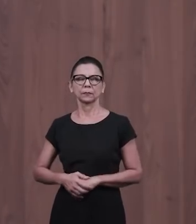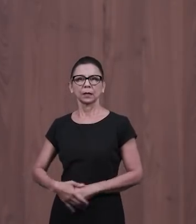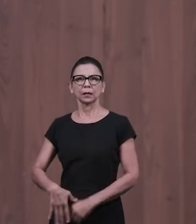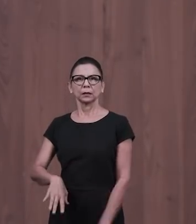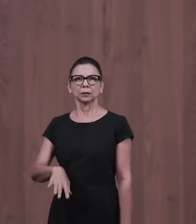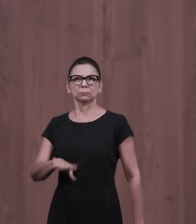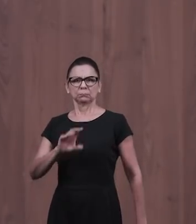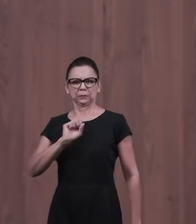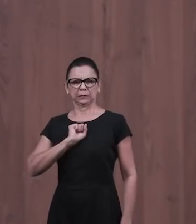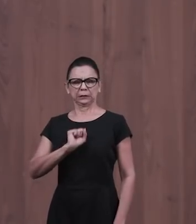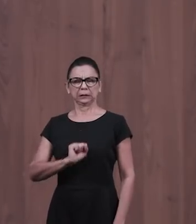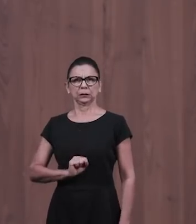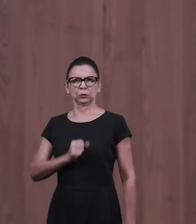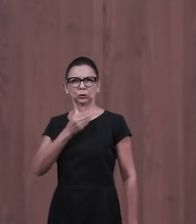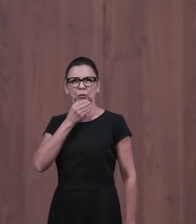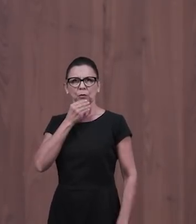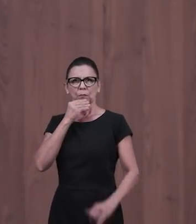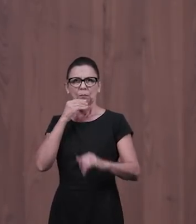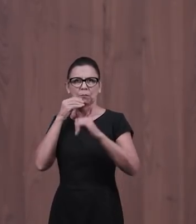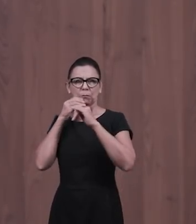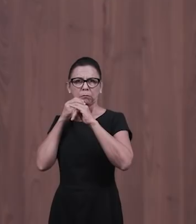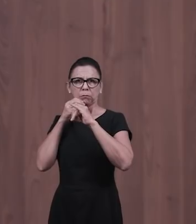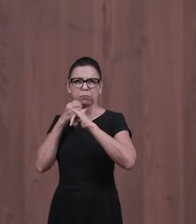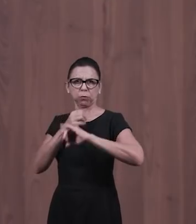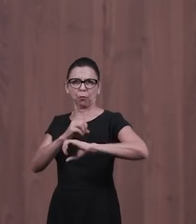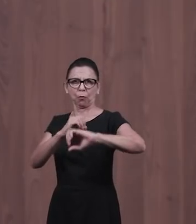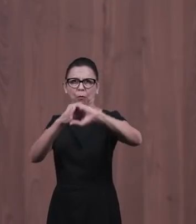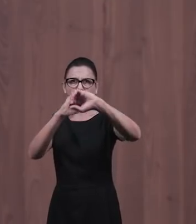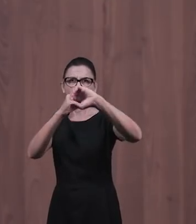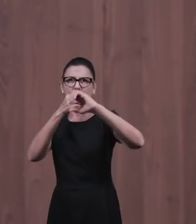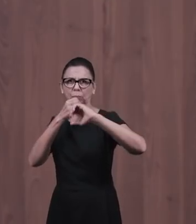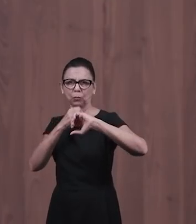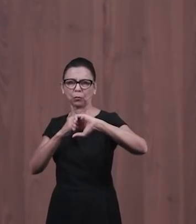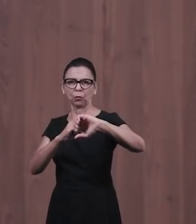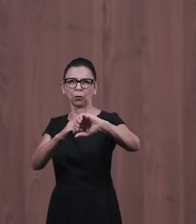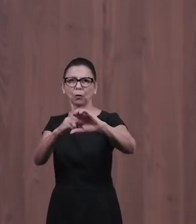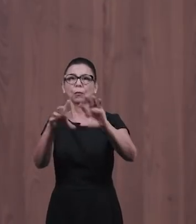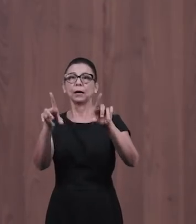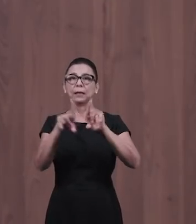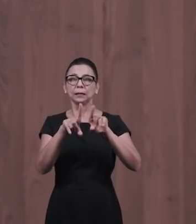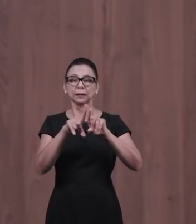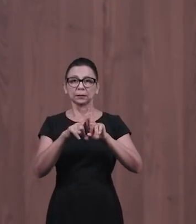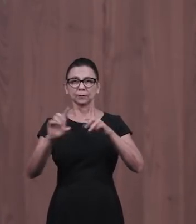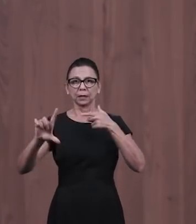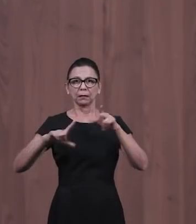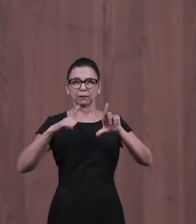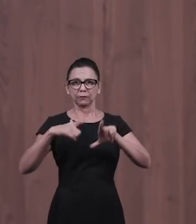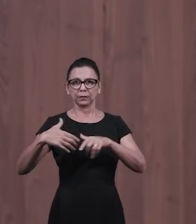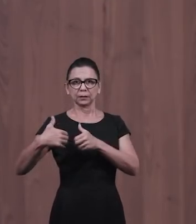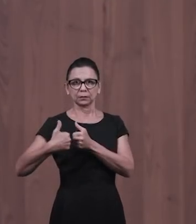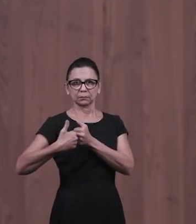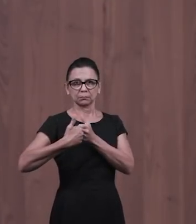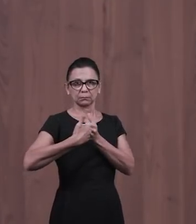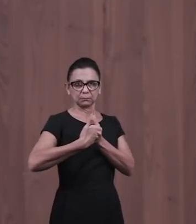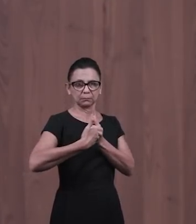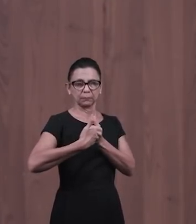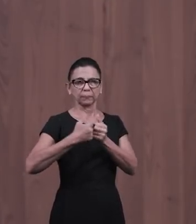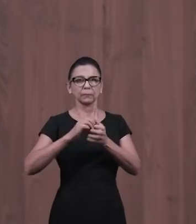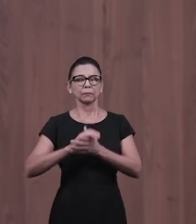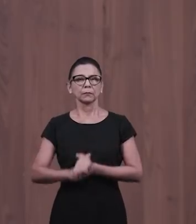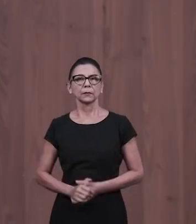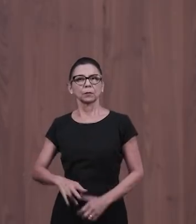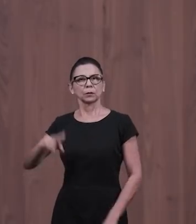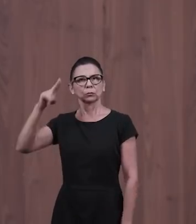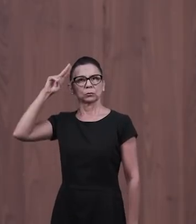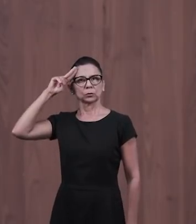e também com a Arca da Aliança. E, por fim, iam outros soldados armados. E